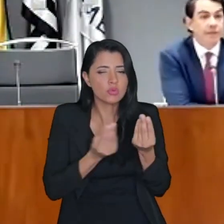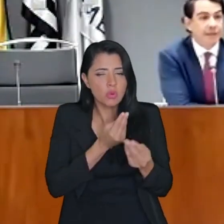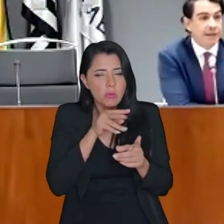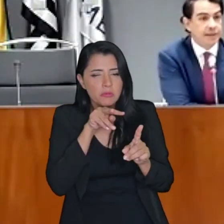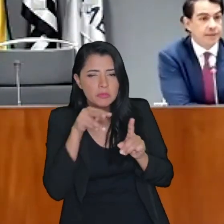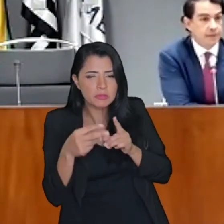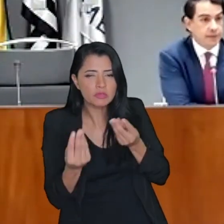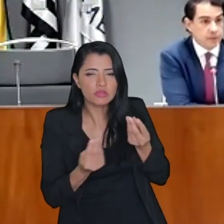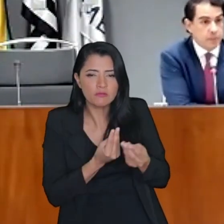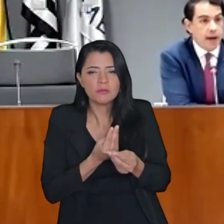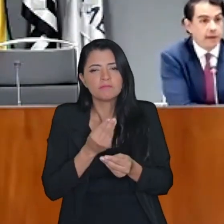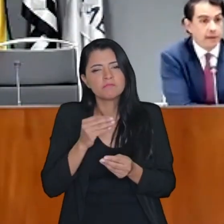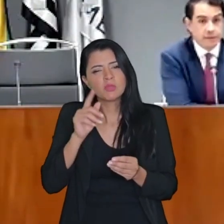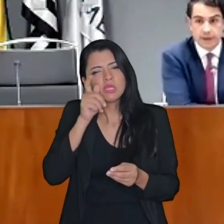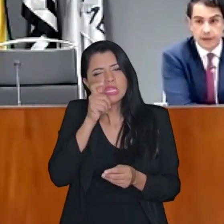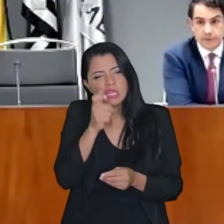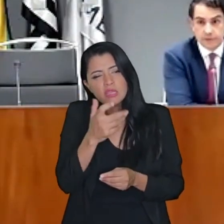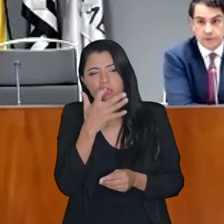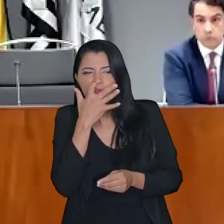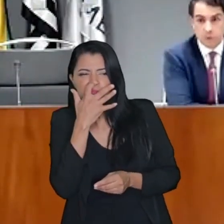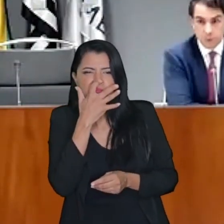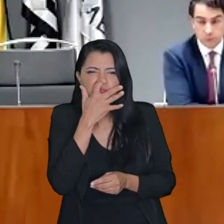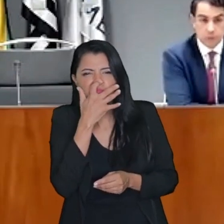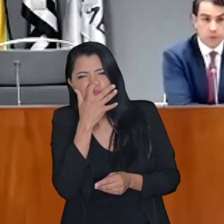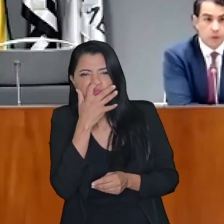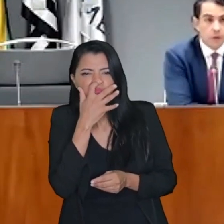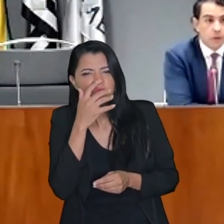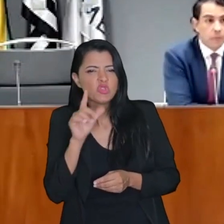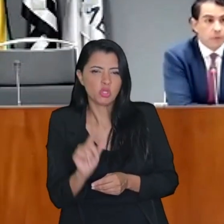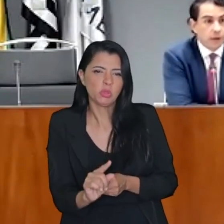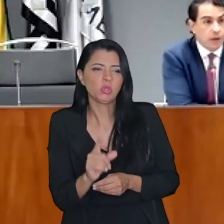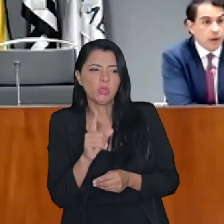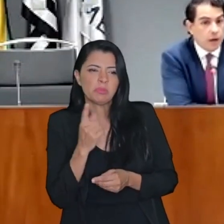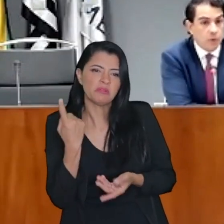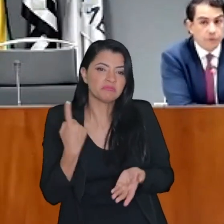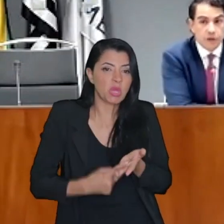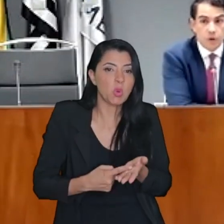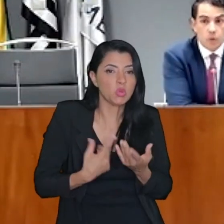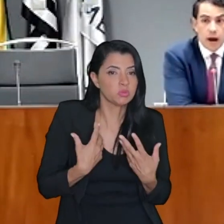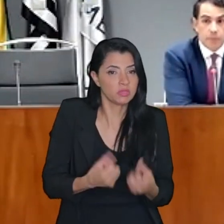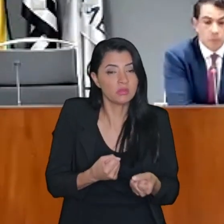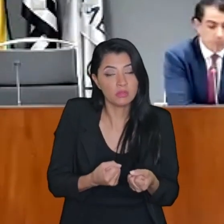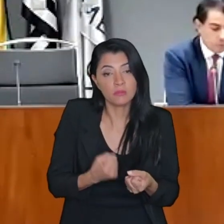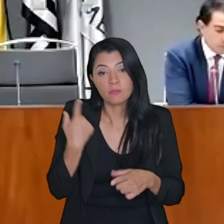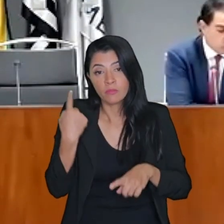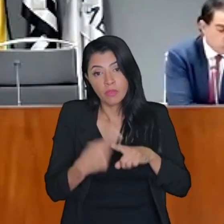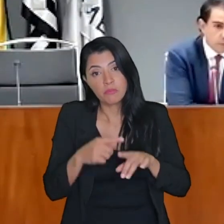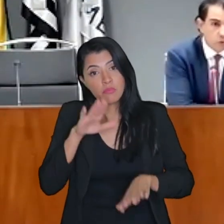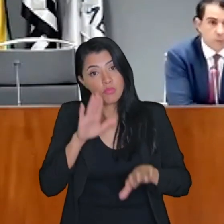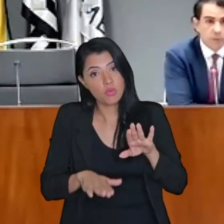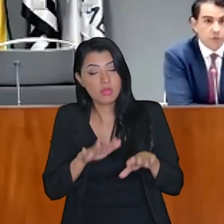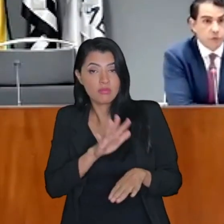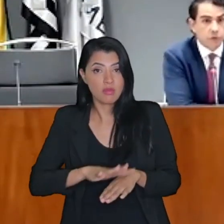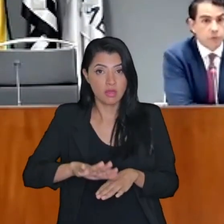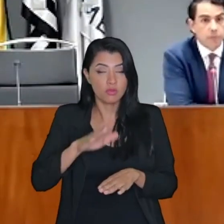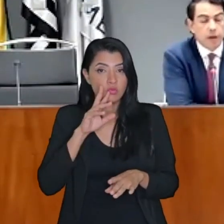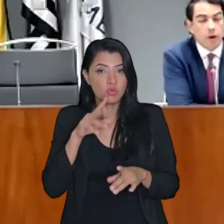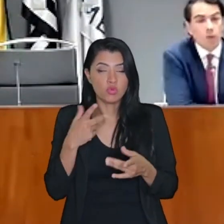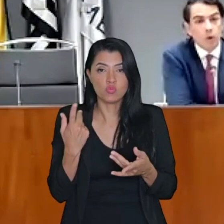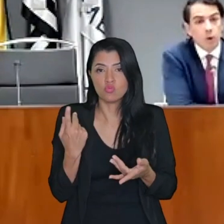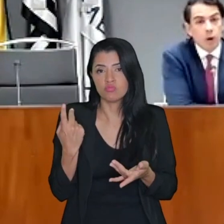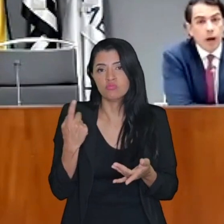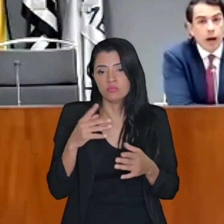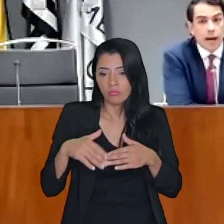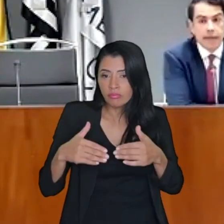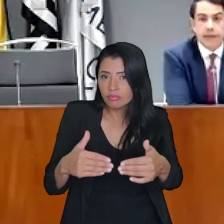diminui o interesse das partes na realização do acordo, porque, ao fim e ao cabo, pelo menos no âmbito de uma persecução